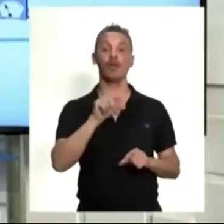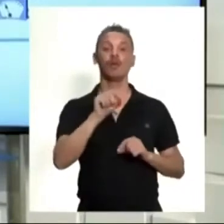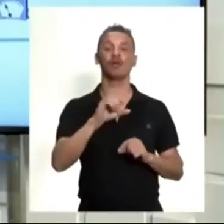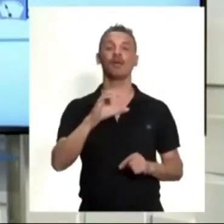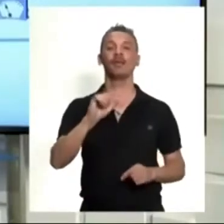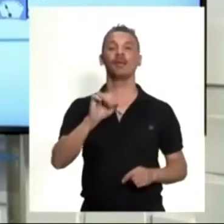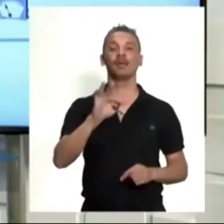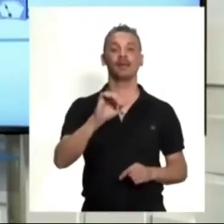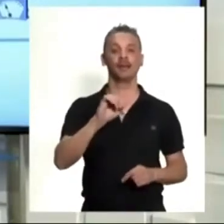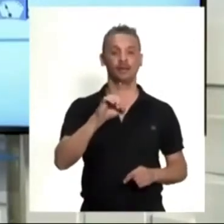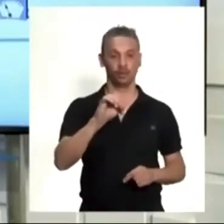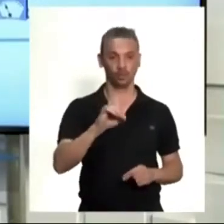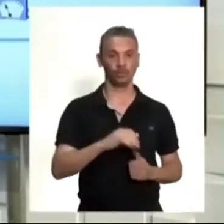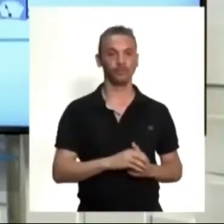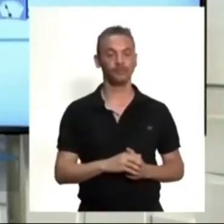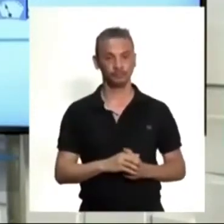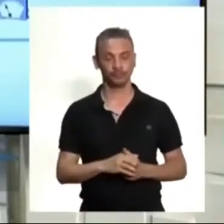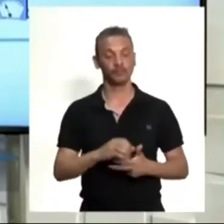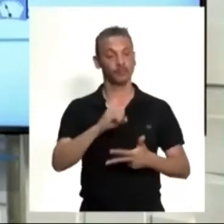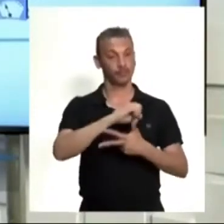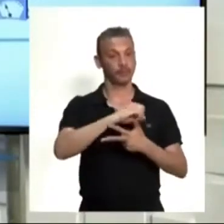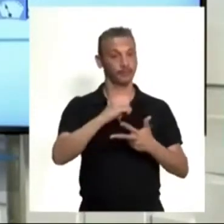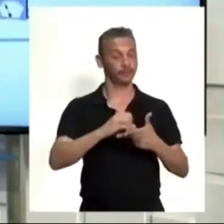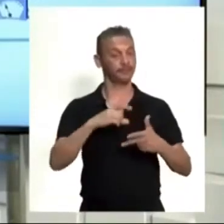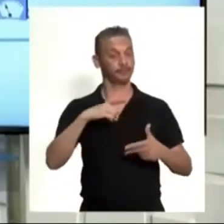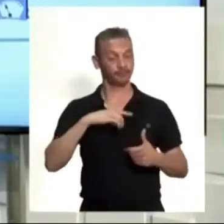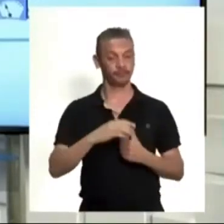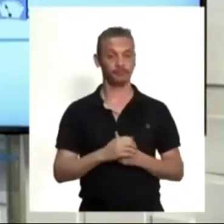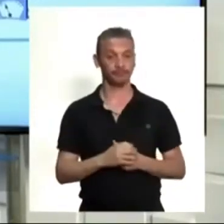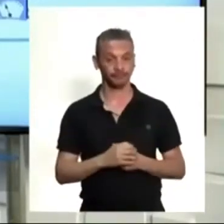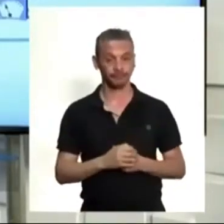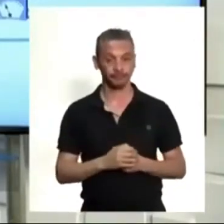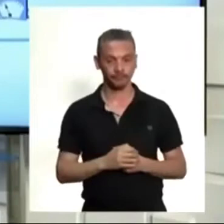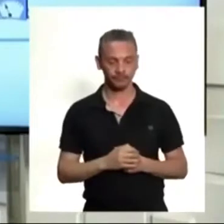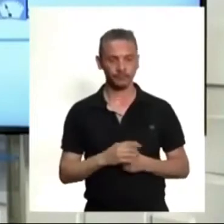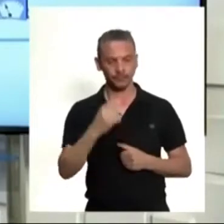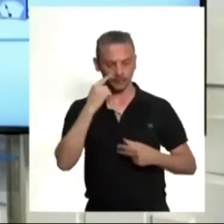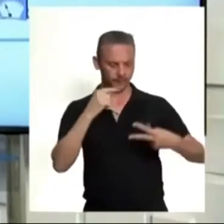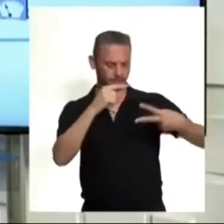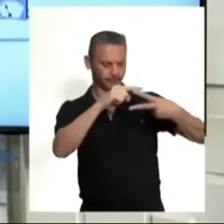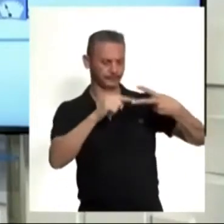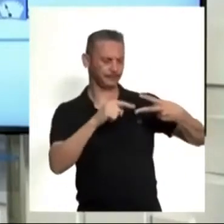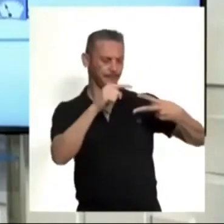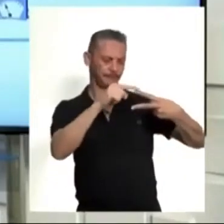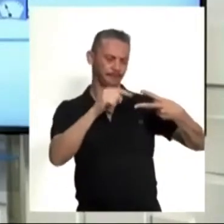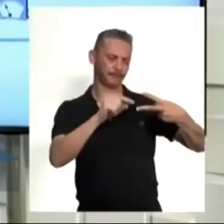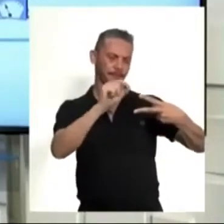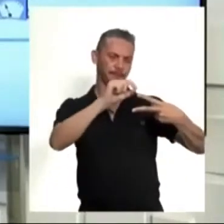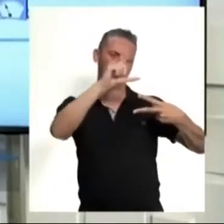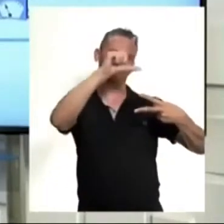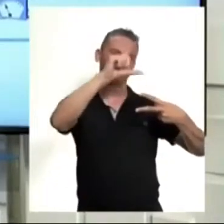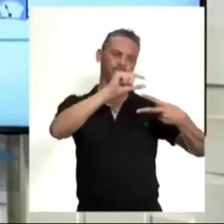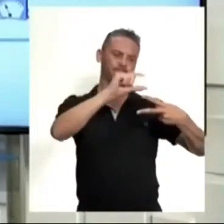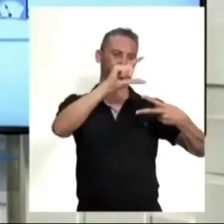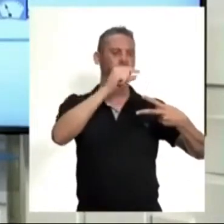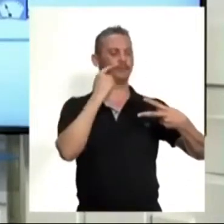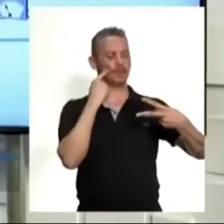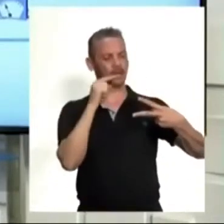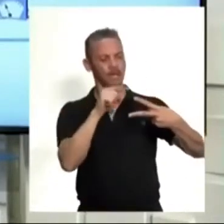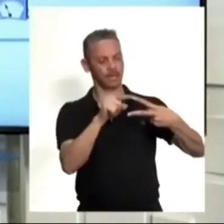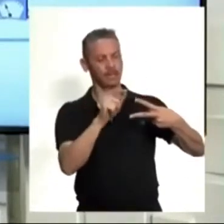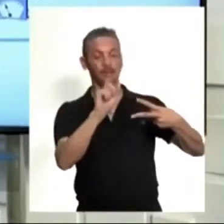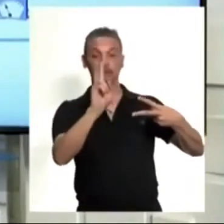vou te mostrar que o Enem cobra exatamente assim. Vamos de novo, Você tem os dois potenciais de redução. Quem tiver o maior potencial de